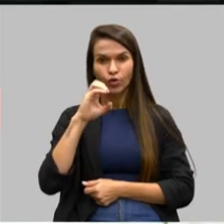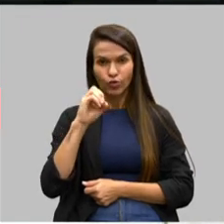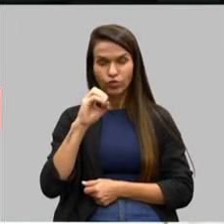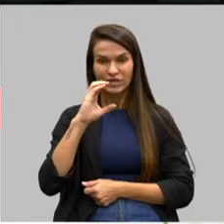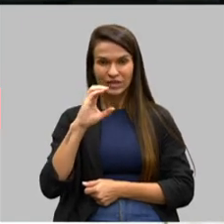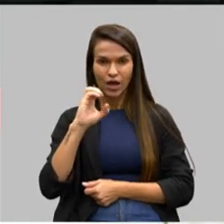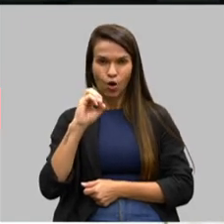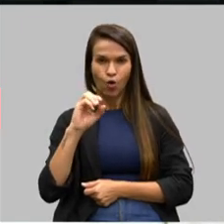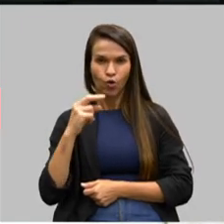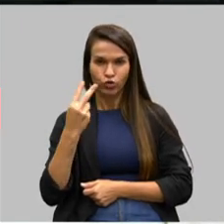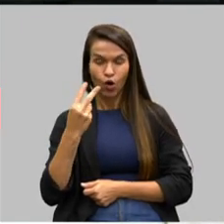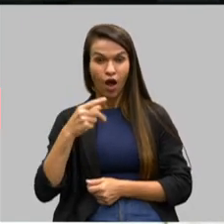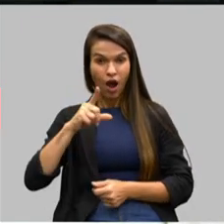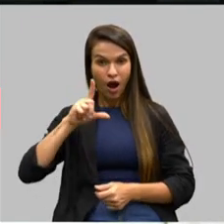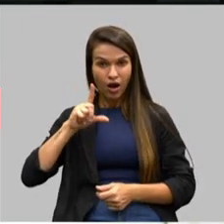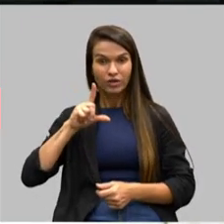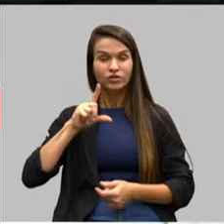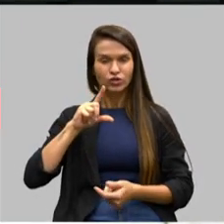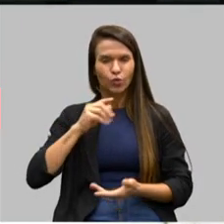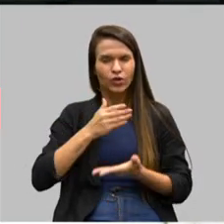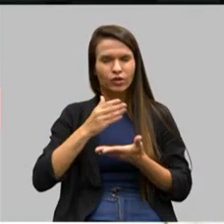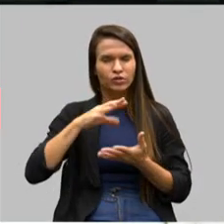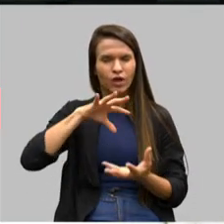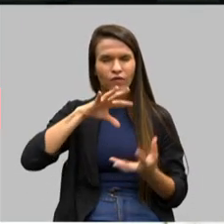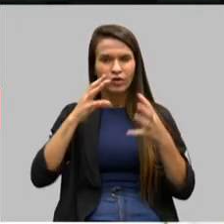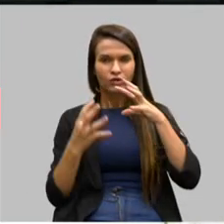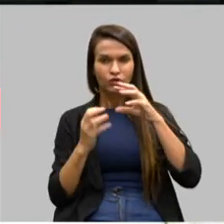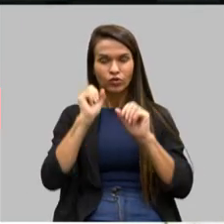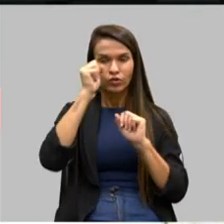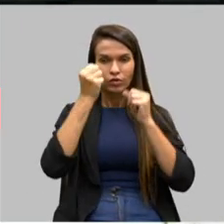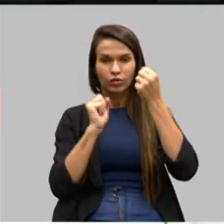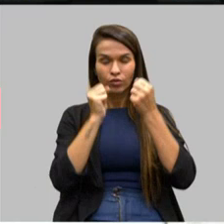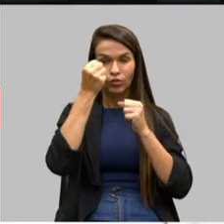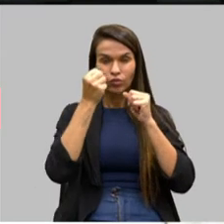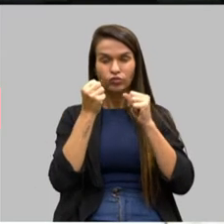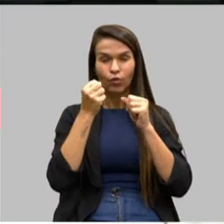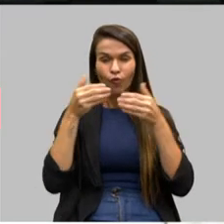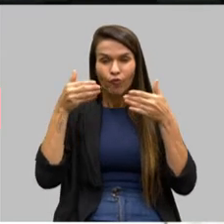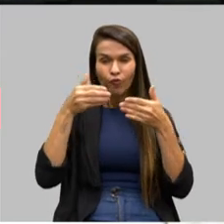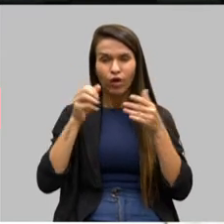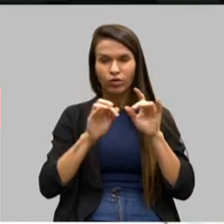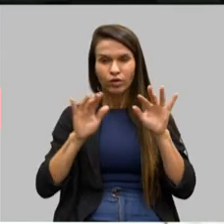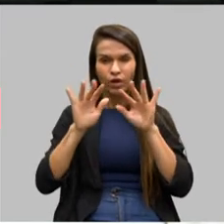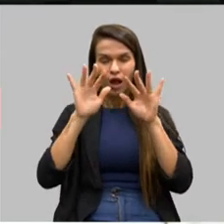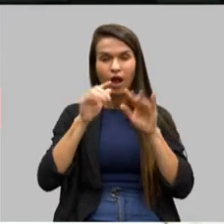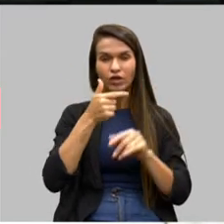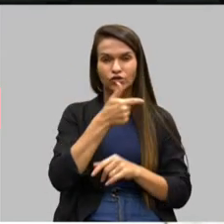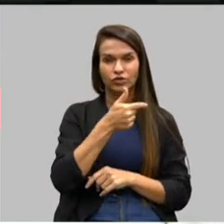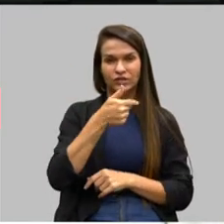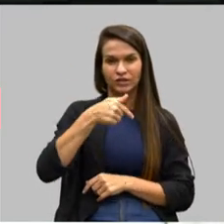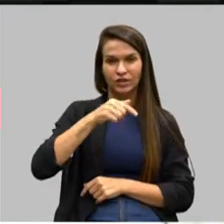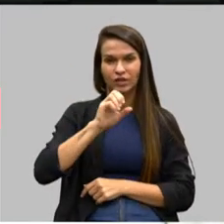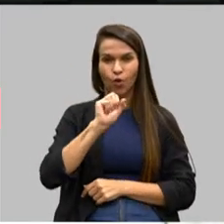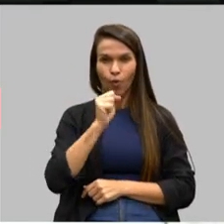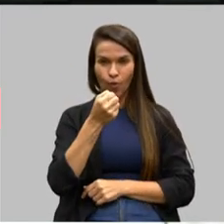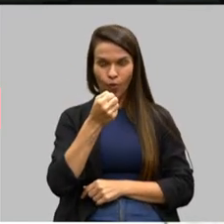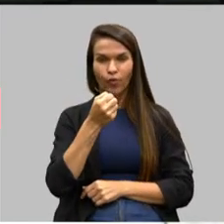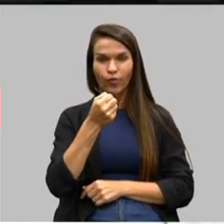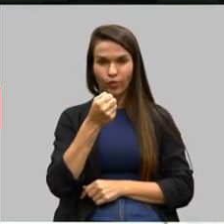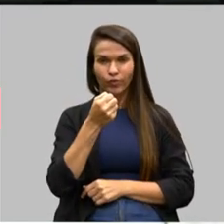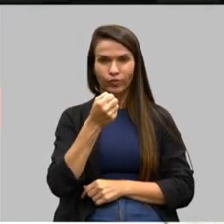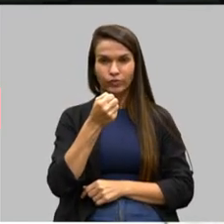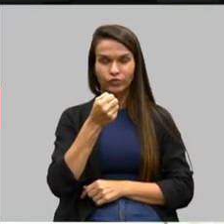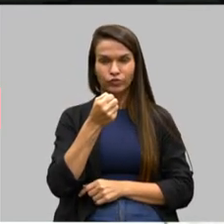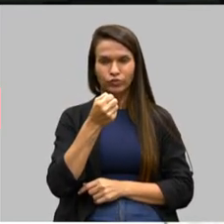da Revolução Industrial, a concentração desse gás era de 278 partes por